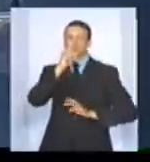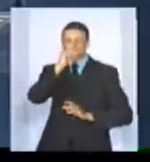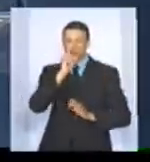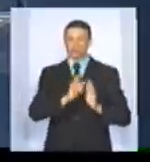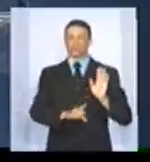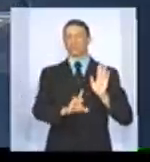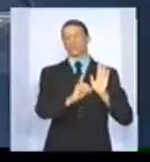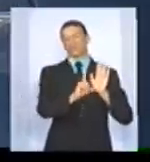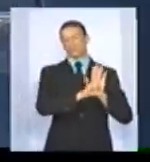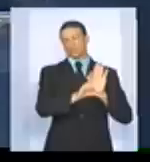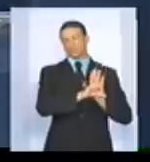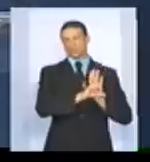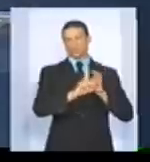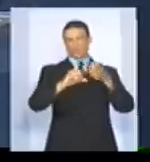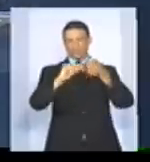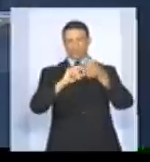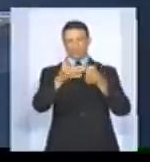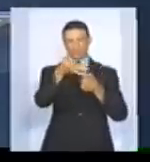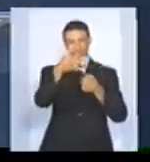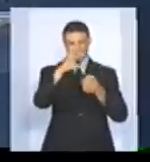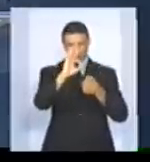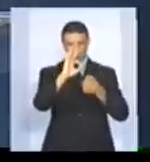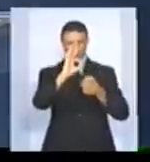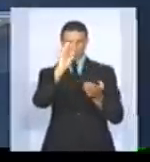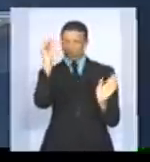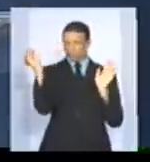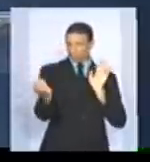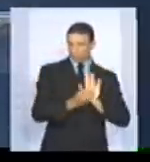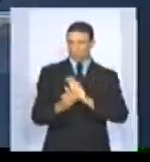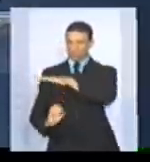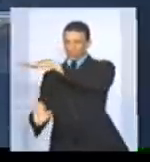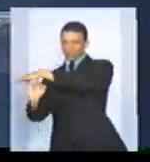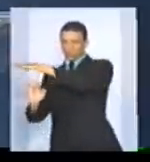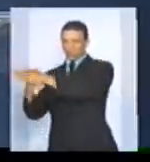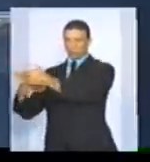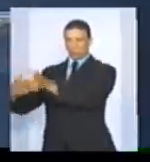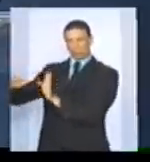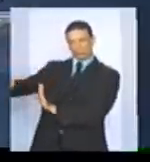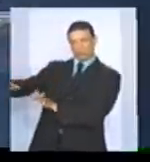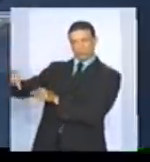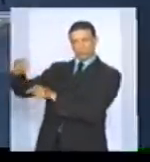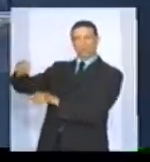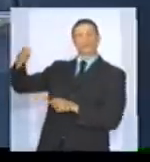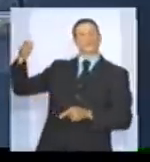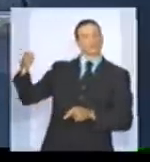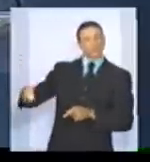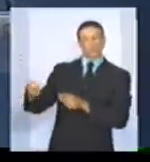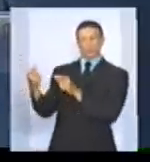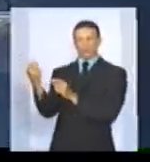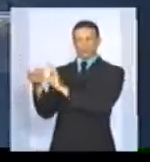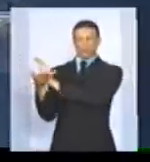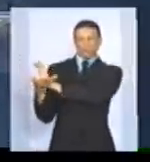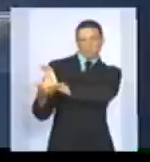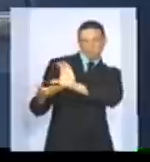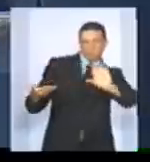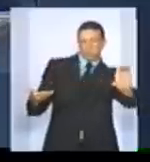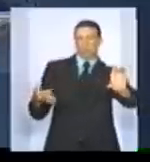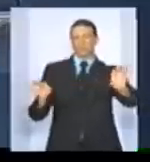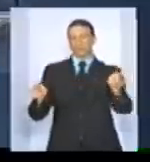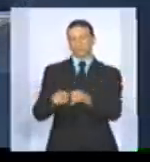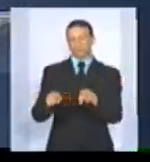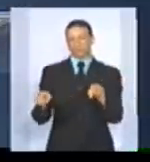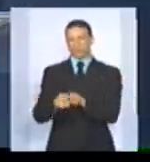parágrafo 1º da lei, menciona que as programadoras e empacotadoras deverão depositar e manter atualizada